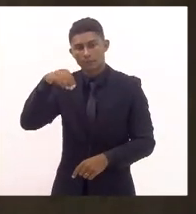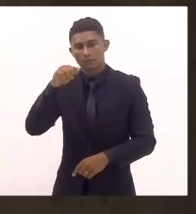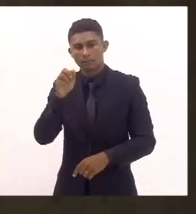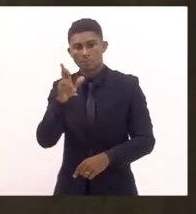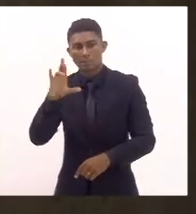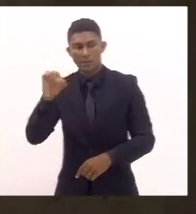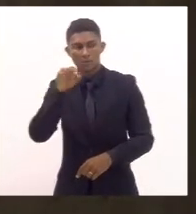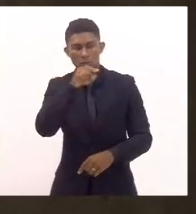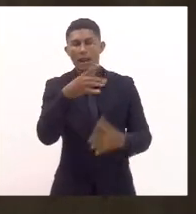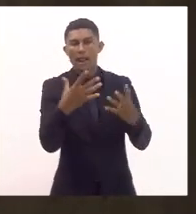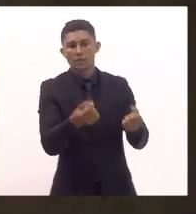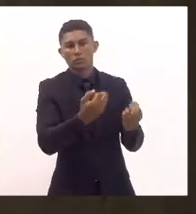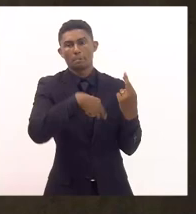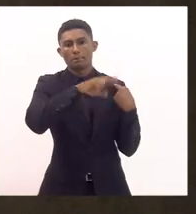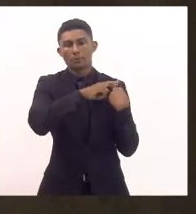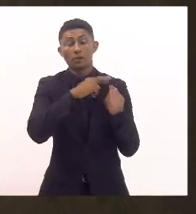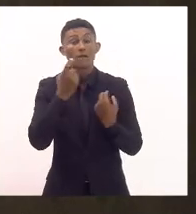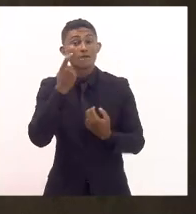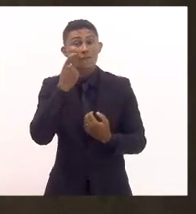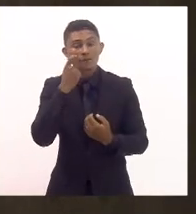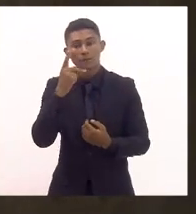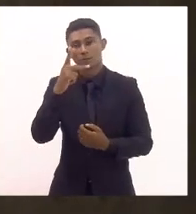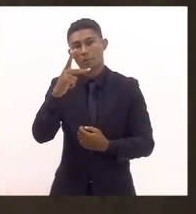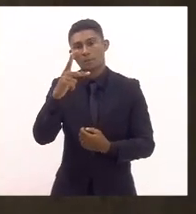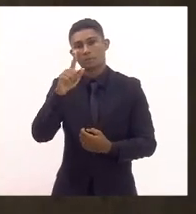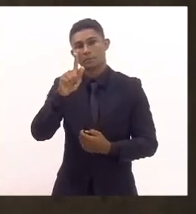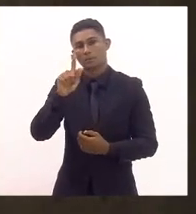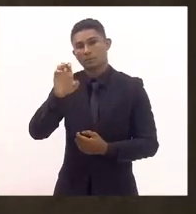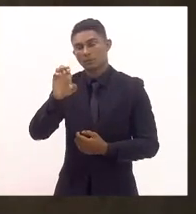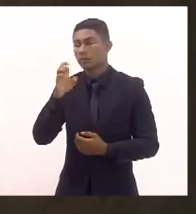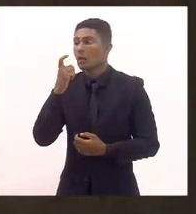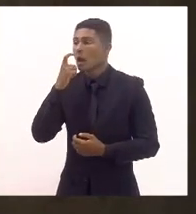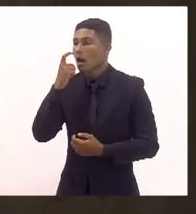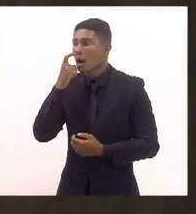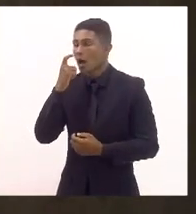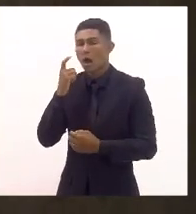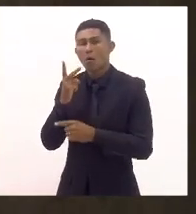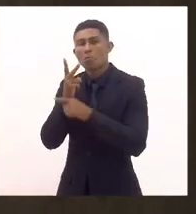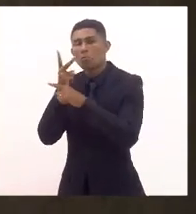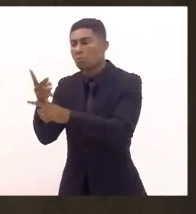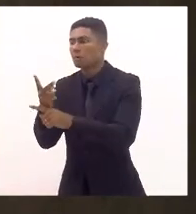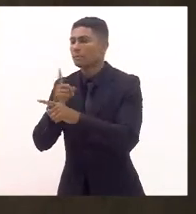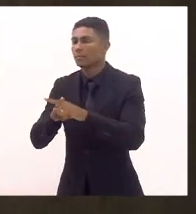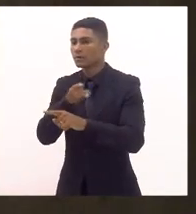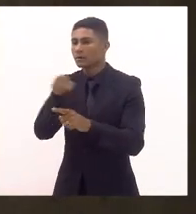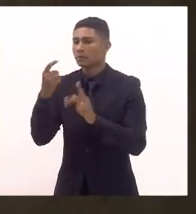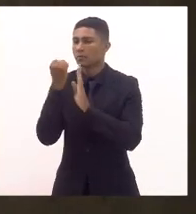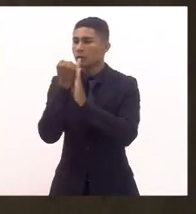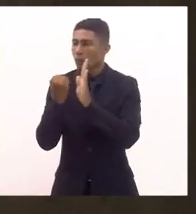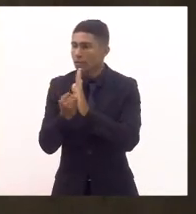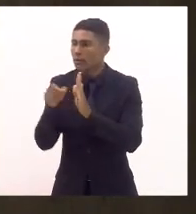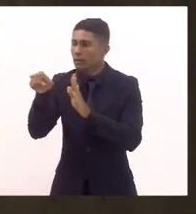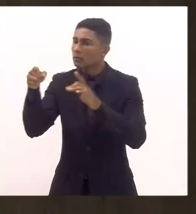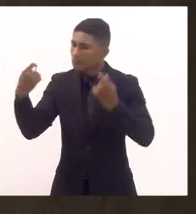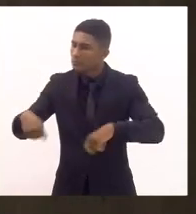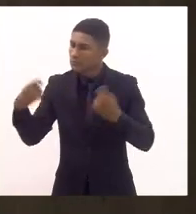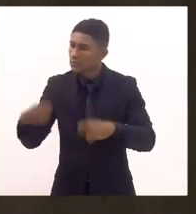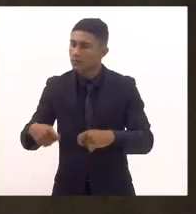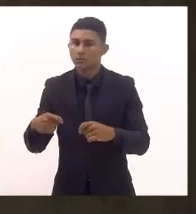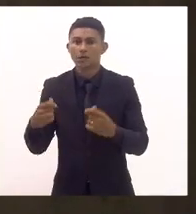de procurar peixe que é peji está com a documentação e precisa logo